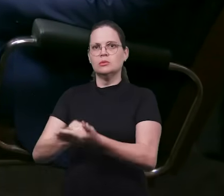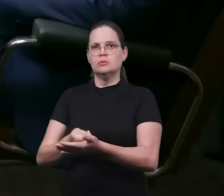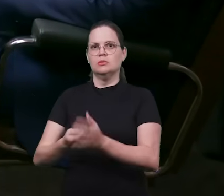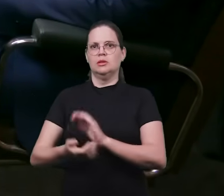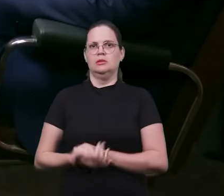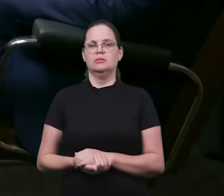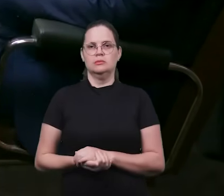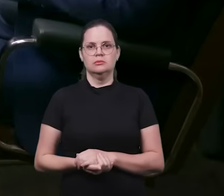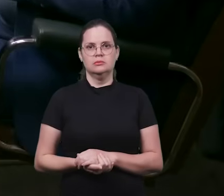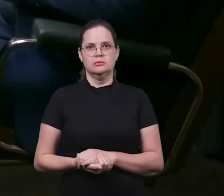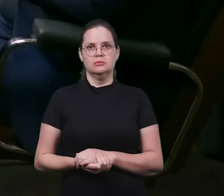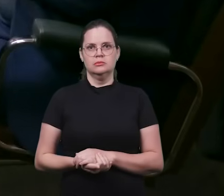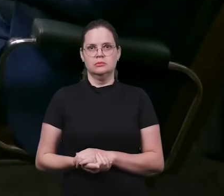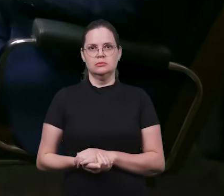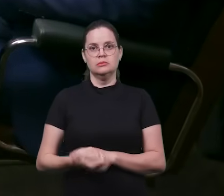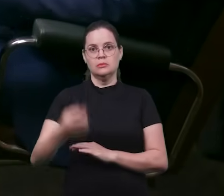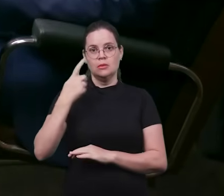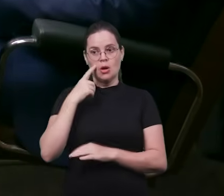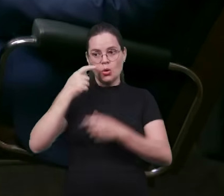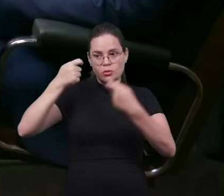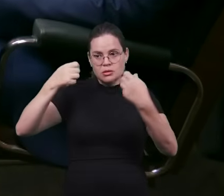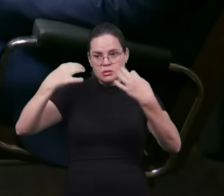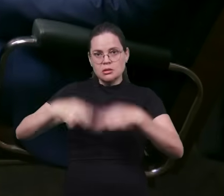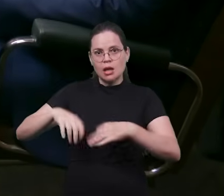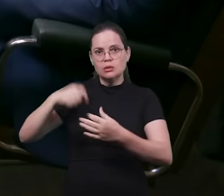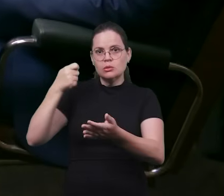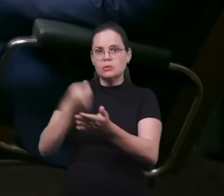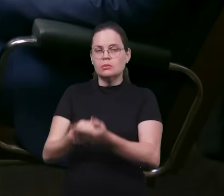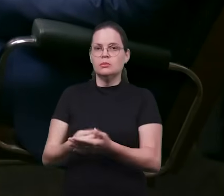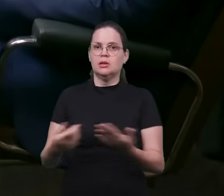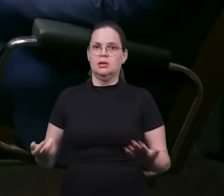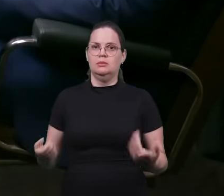a cumpri-lo, né? Ou trate de cumpri-lo, né? Então,